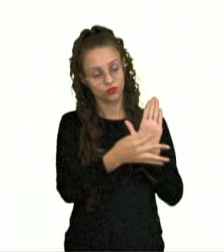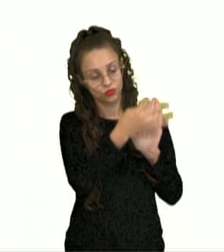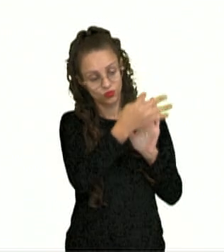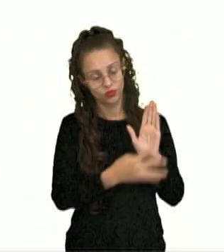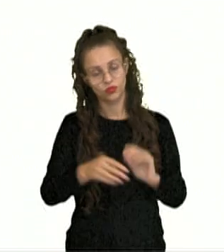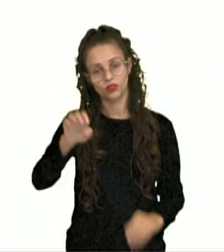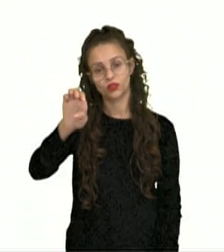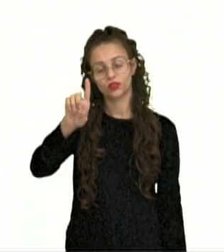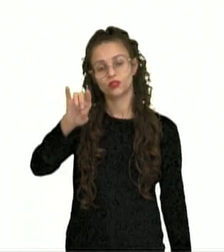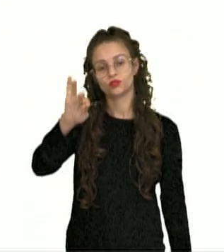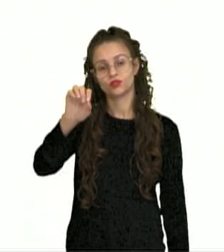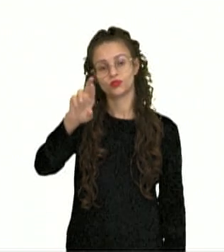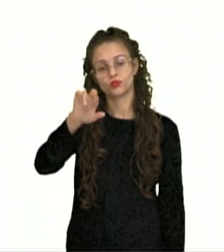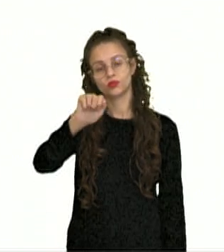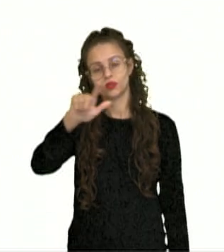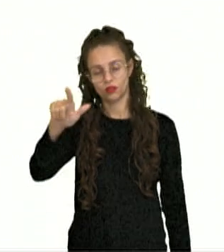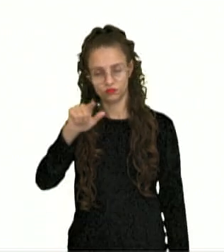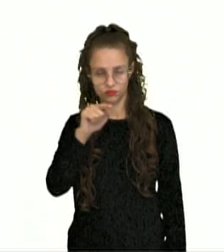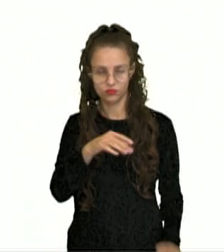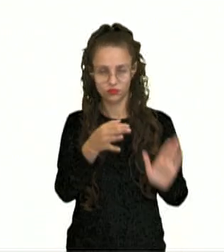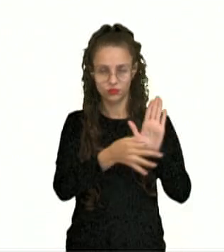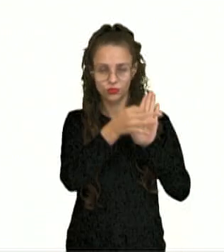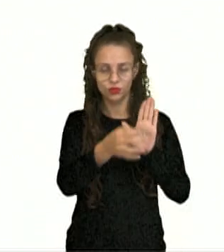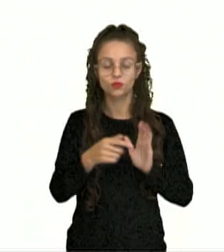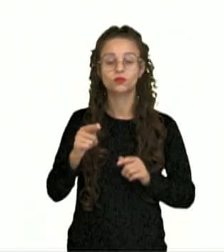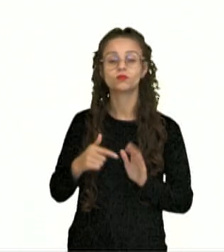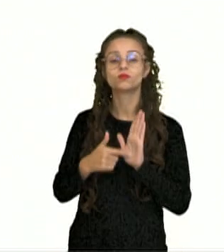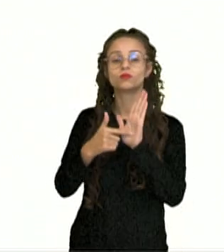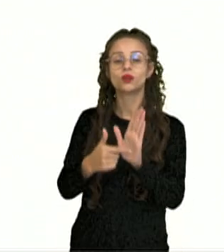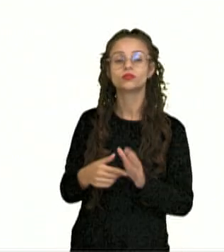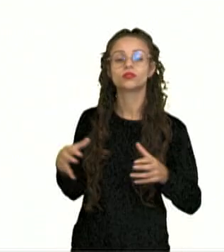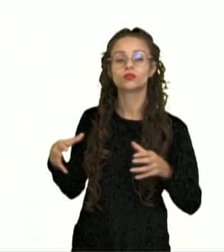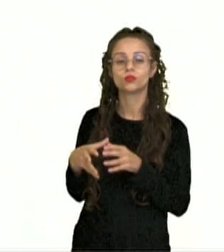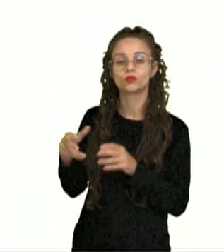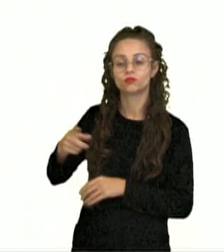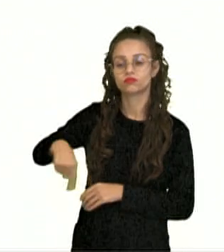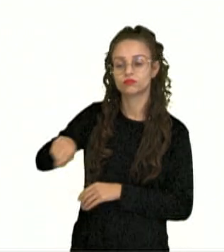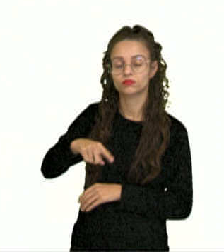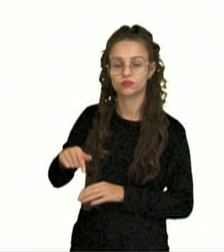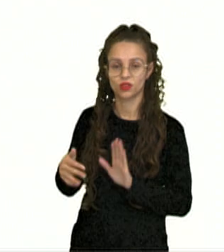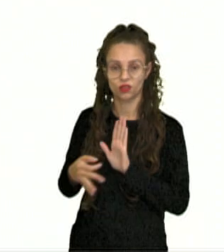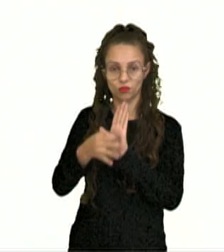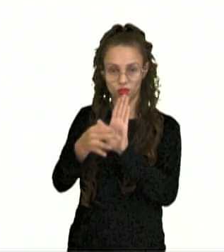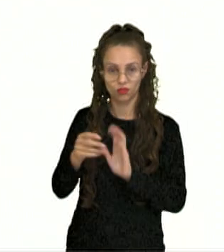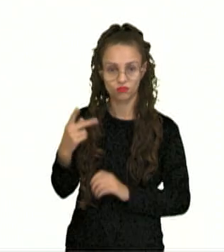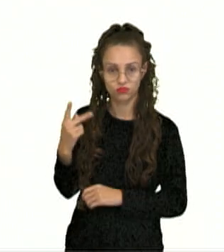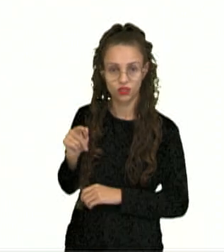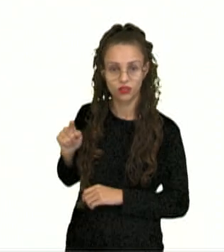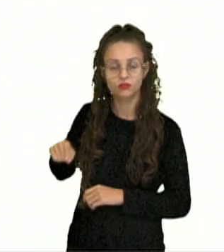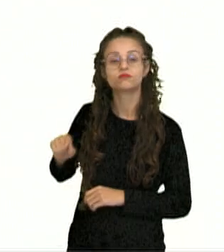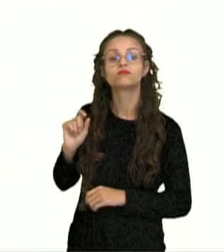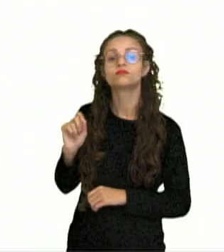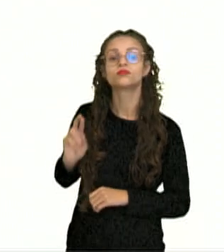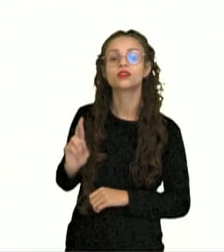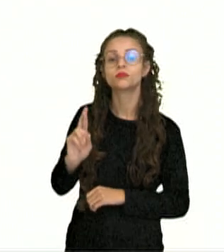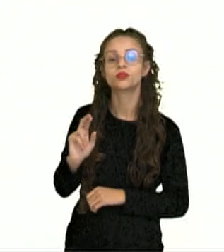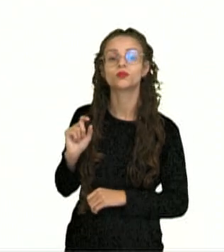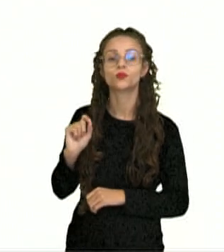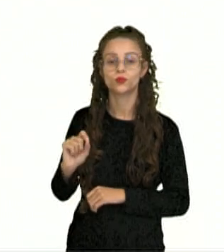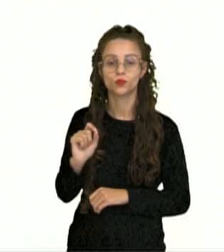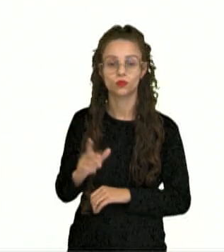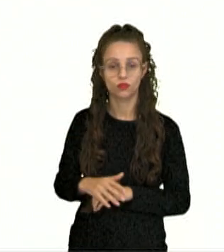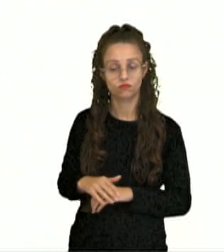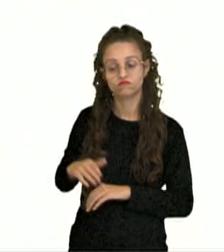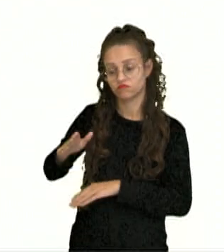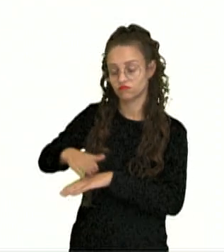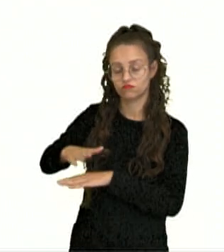editorial apresenta a opinião de um grupo de pessoas chamado editorialistas que representam o quê? O